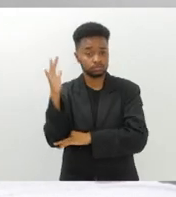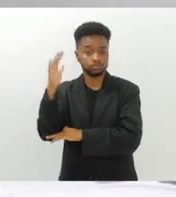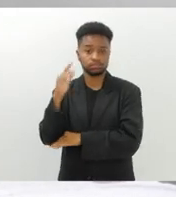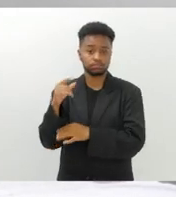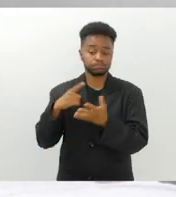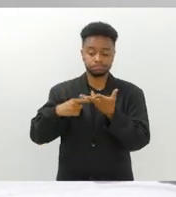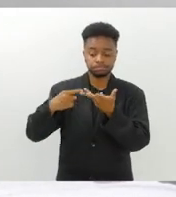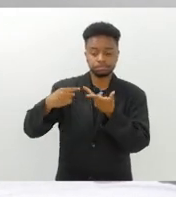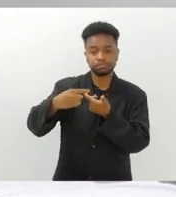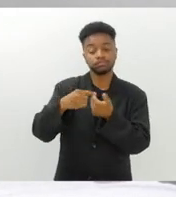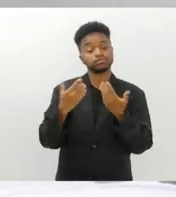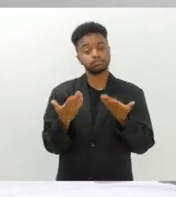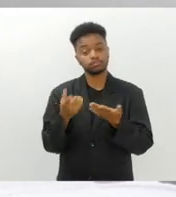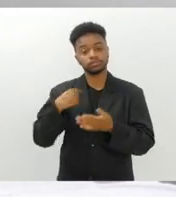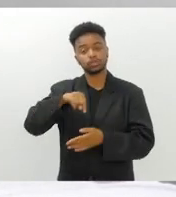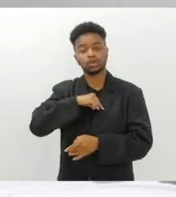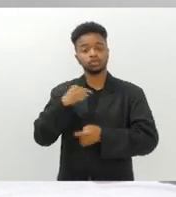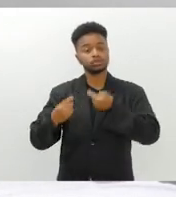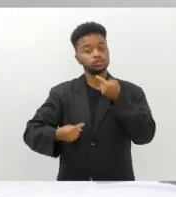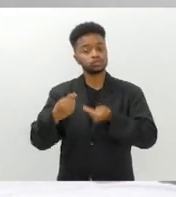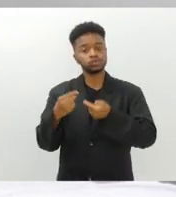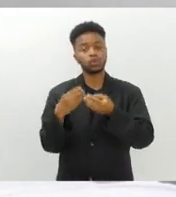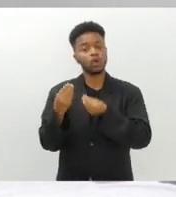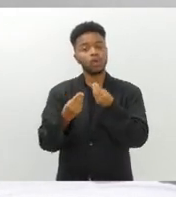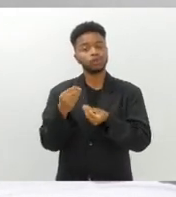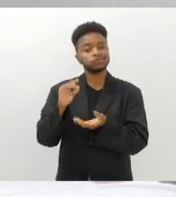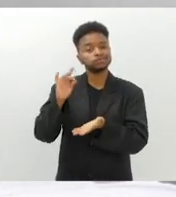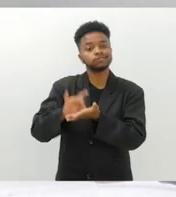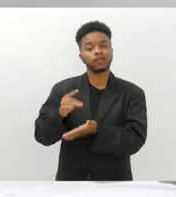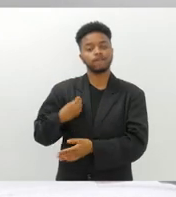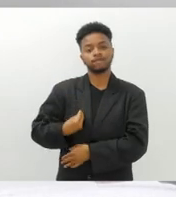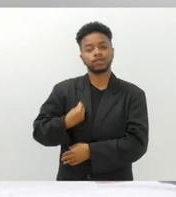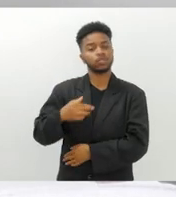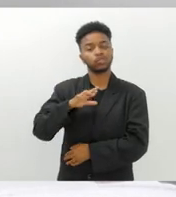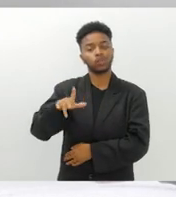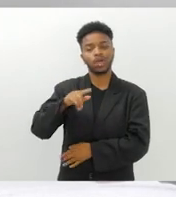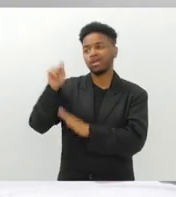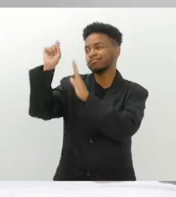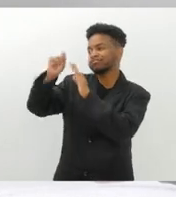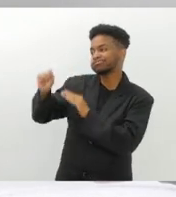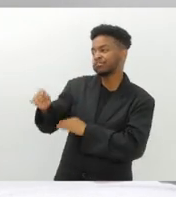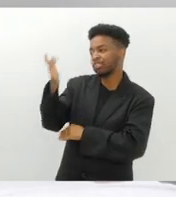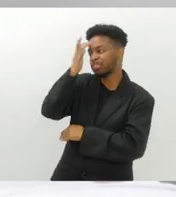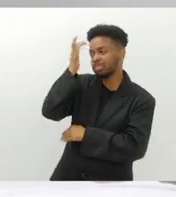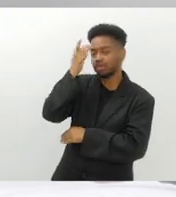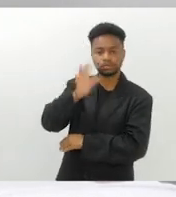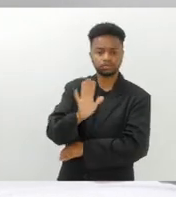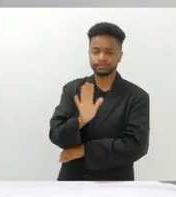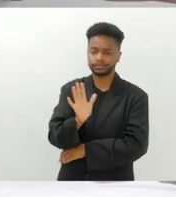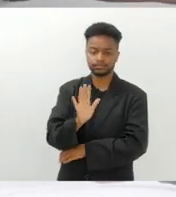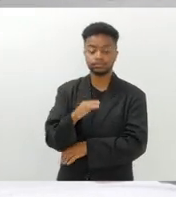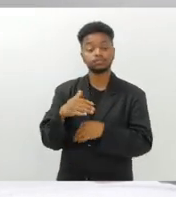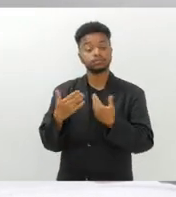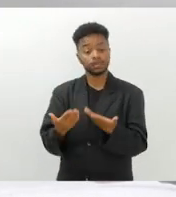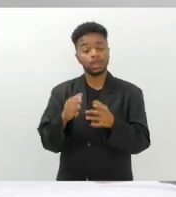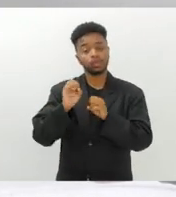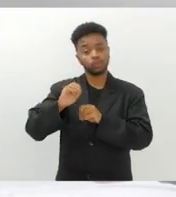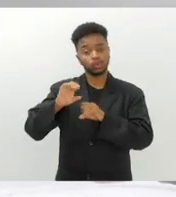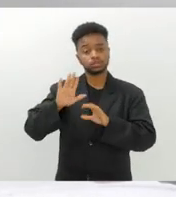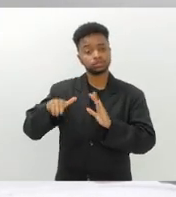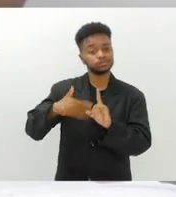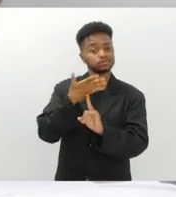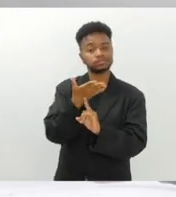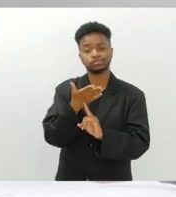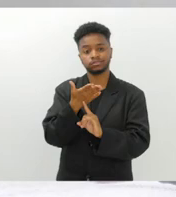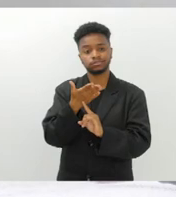vai discutindo em termos práticos da realidade da vida e não apenas no decoreba. Então, essa ideia de educação ambiental é